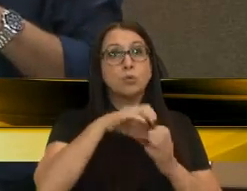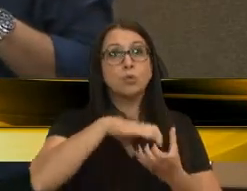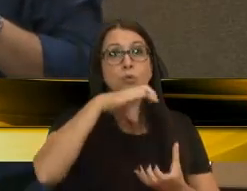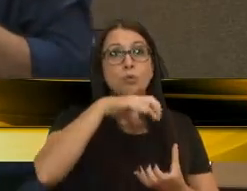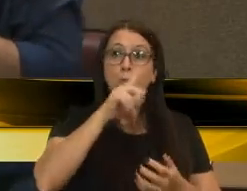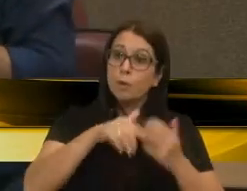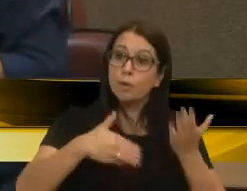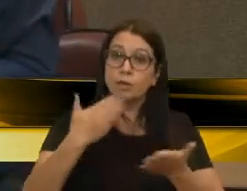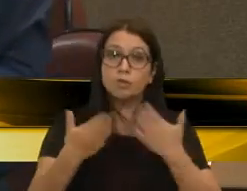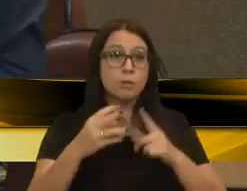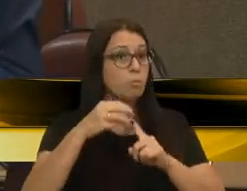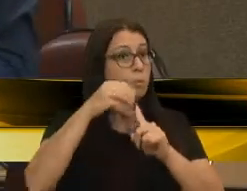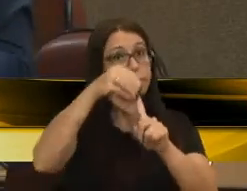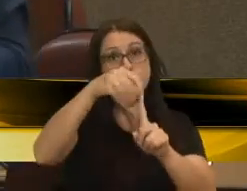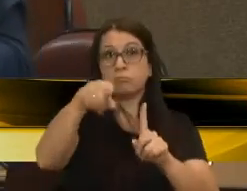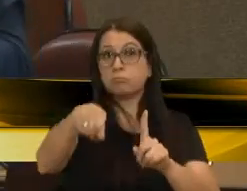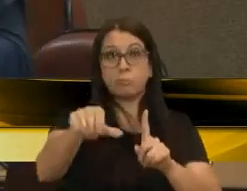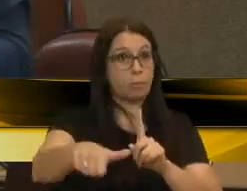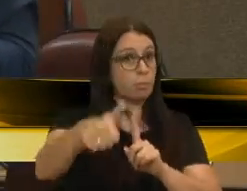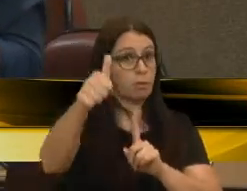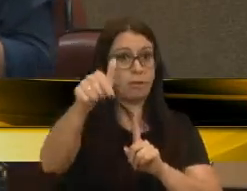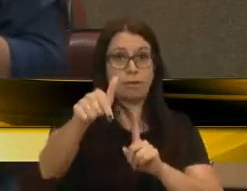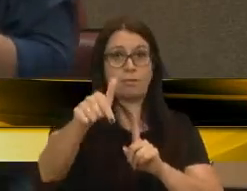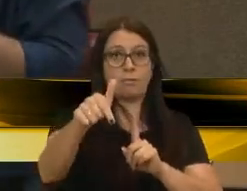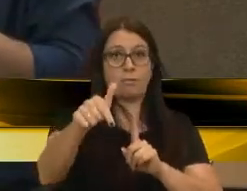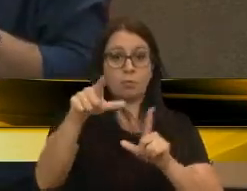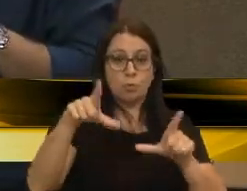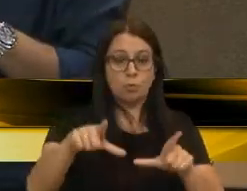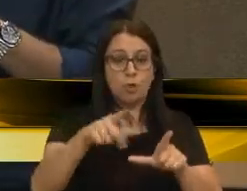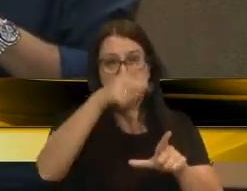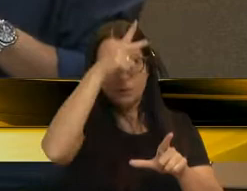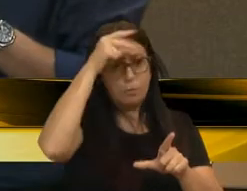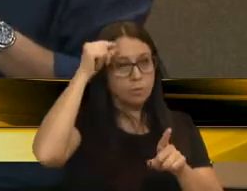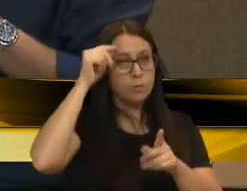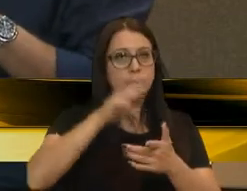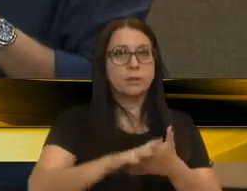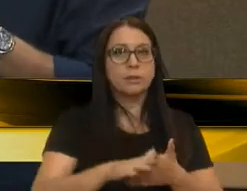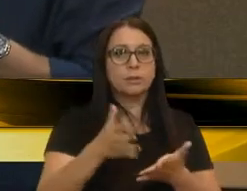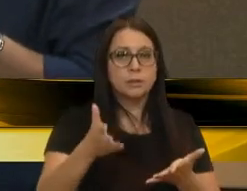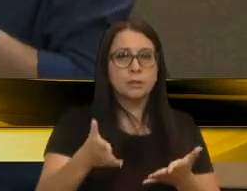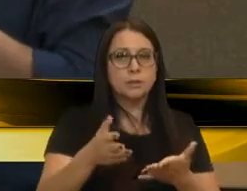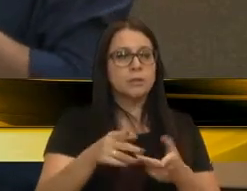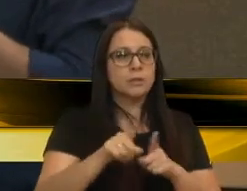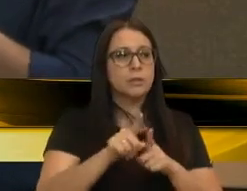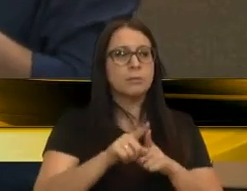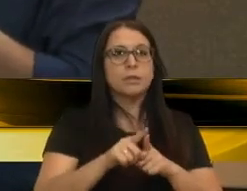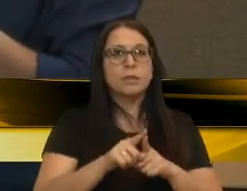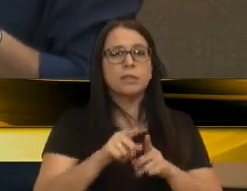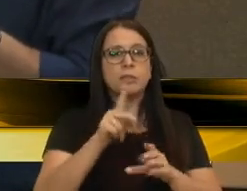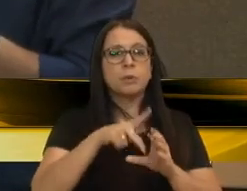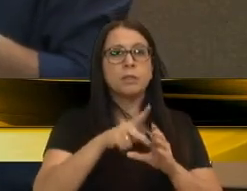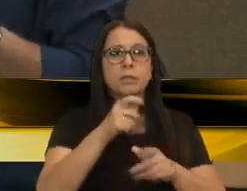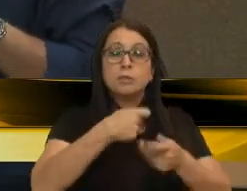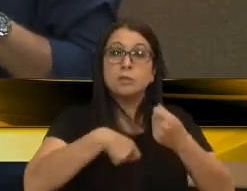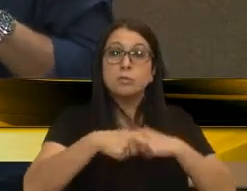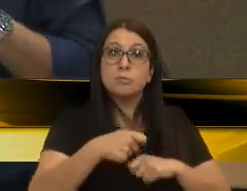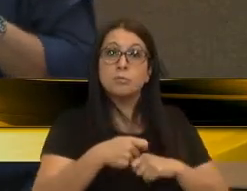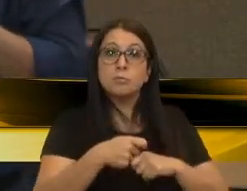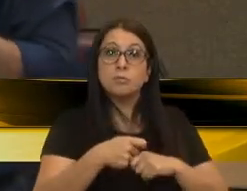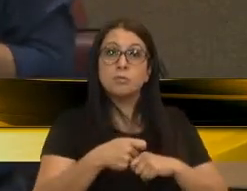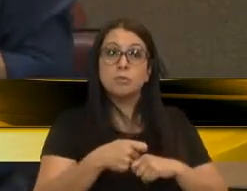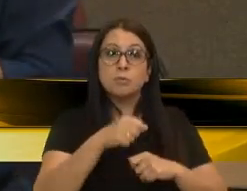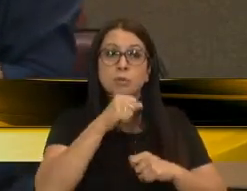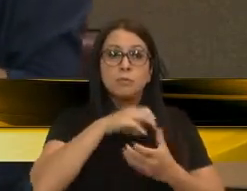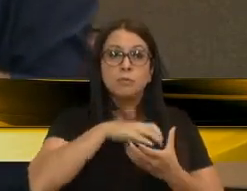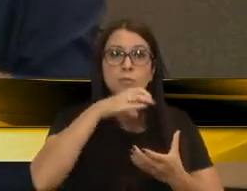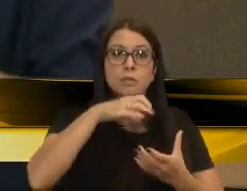o atendimento preferencial, né, nas repartições públicas e agora nos processos administrativos em que os